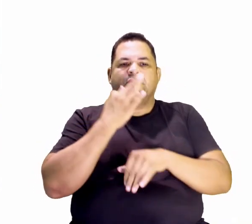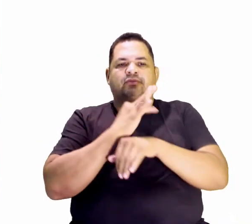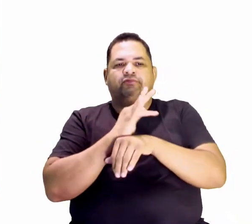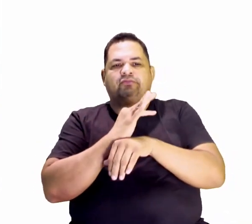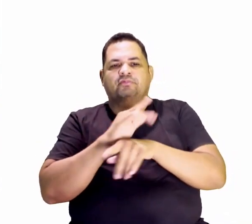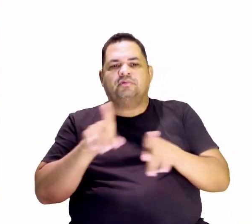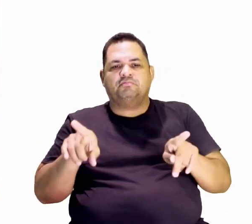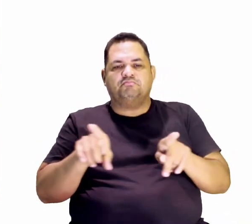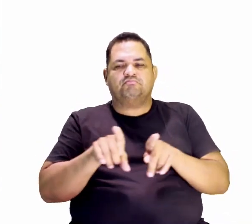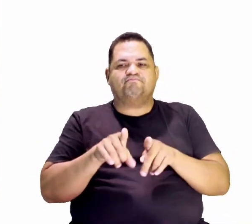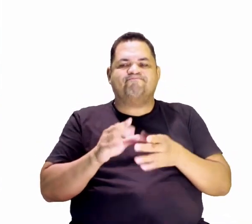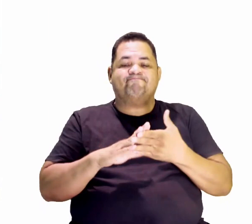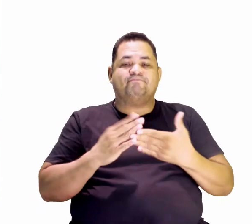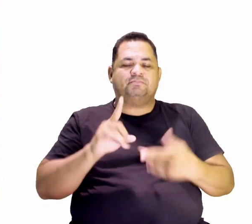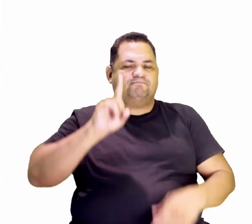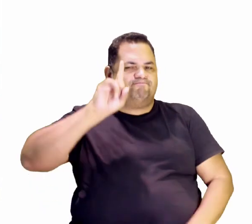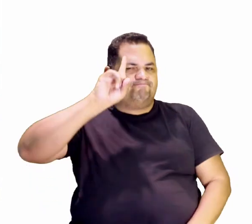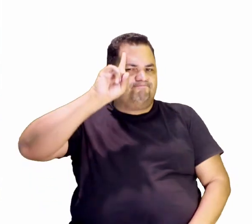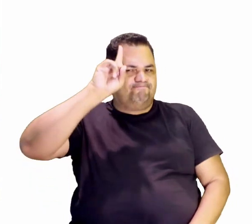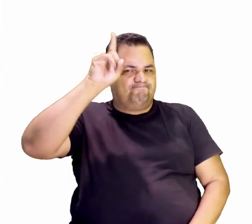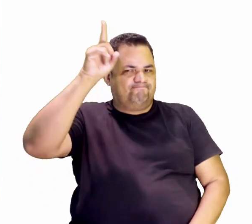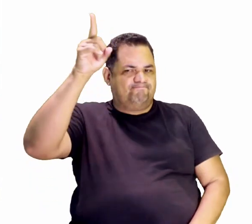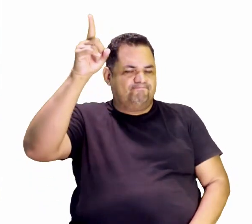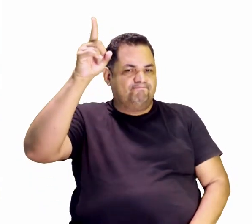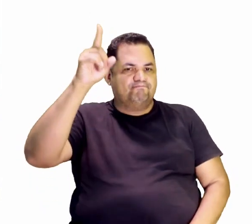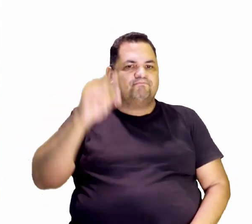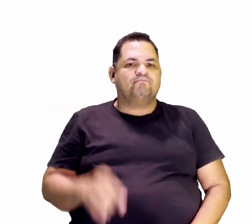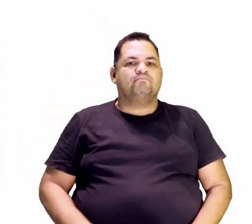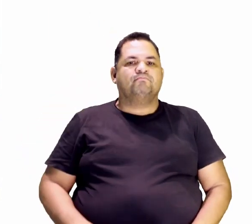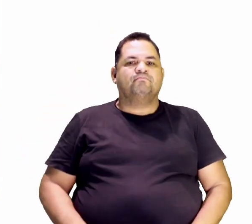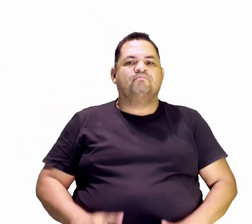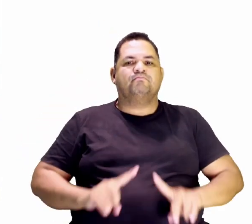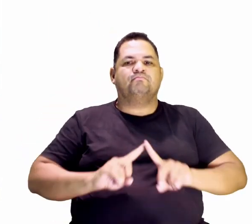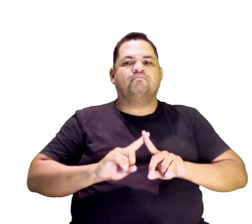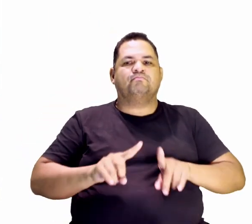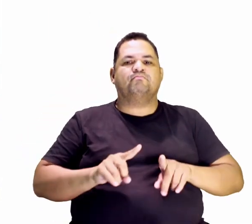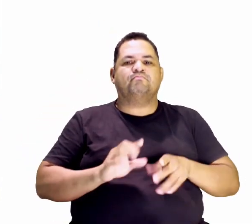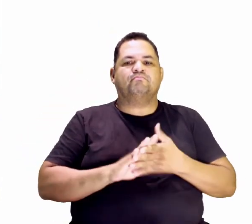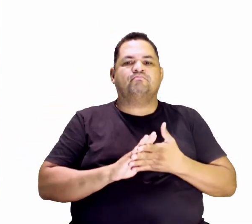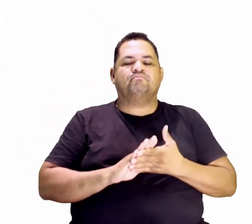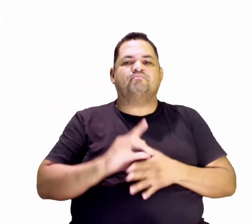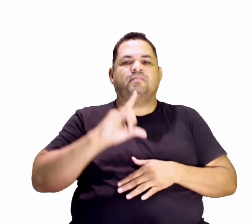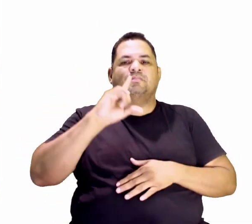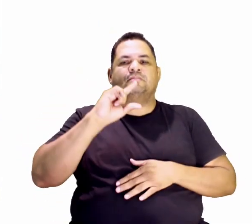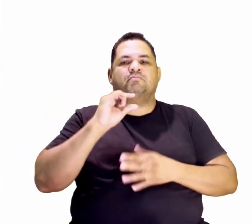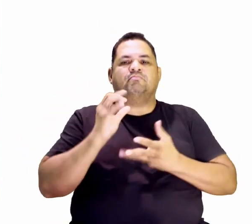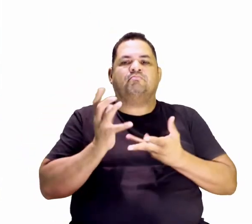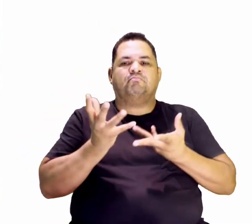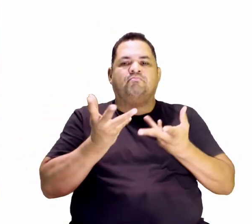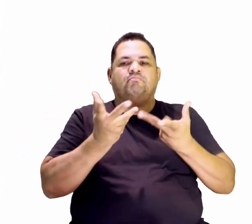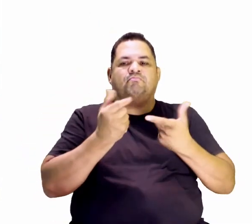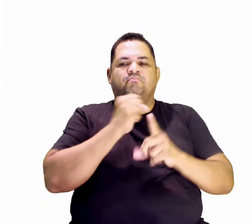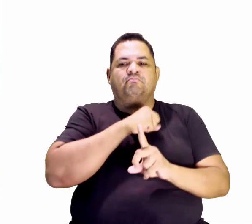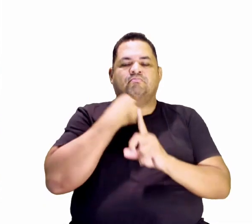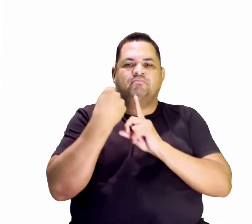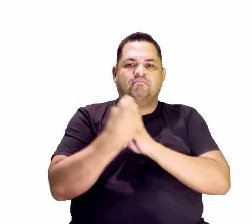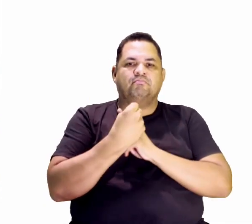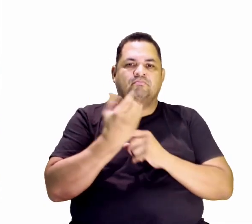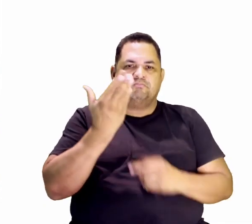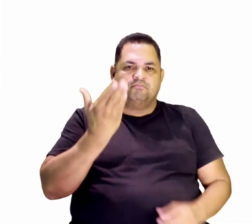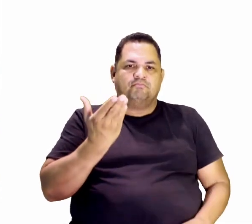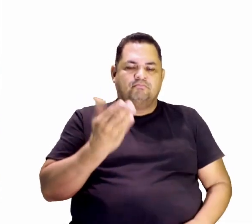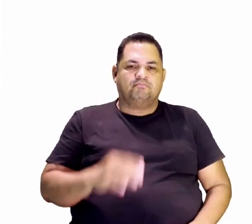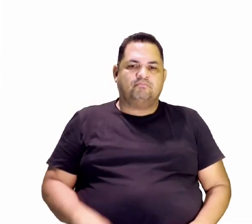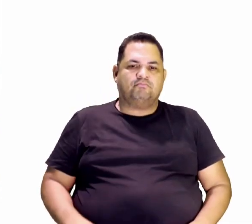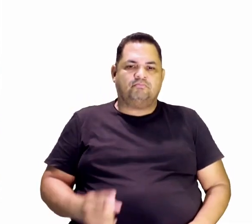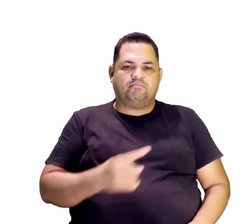bacana, né? E são altamente intelectuais, porém têm poucas habilidades sociais. Isso aí a gente vem